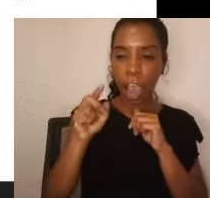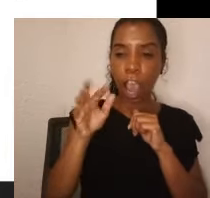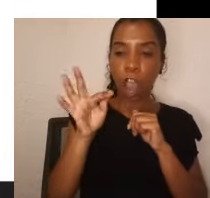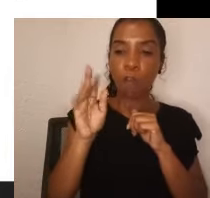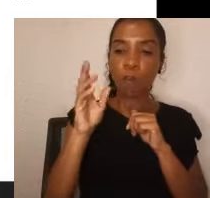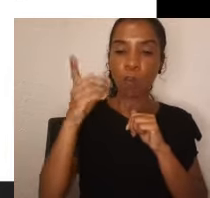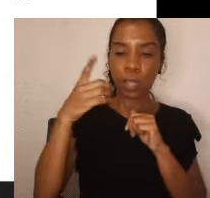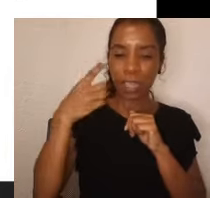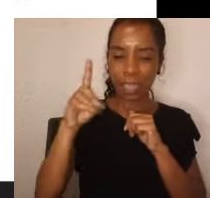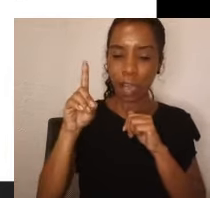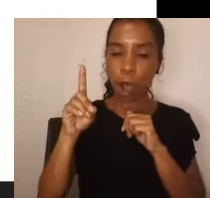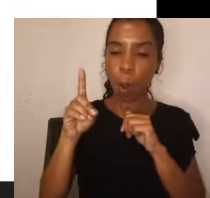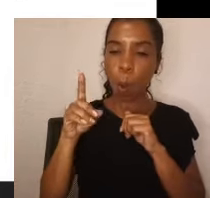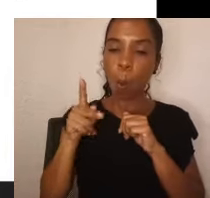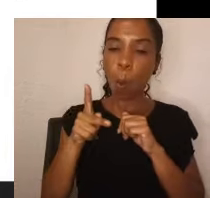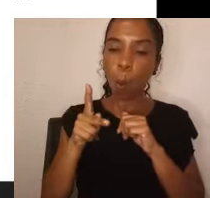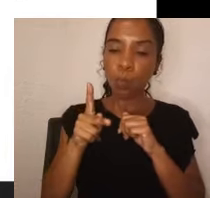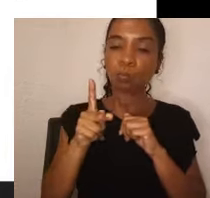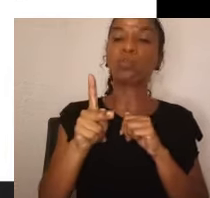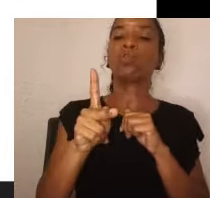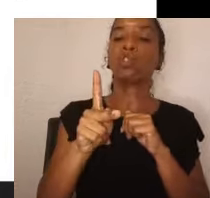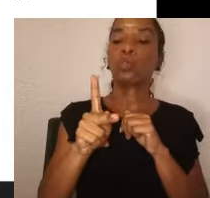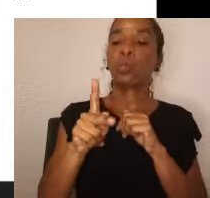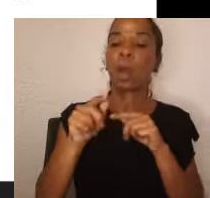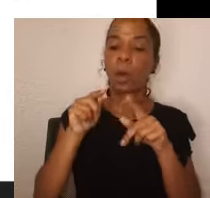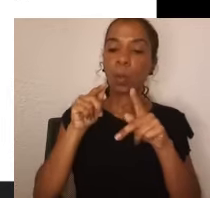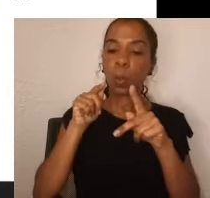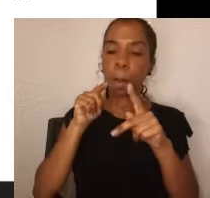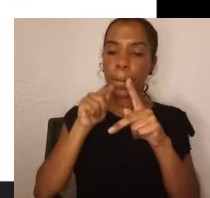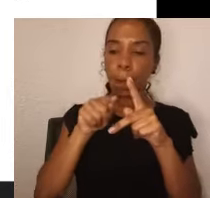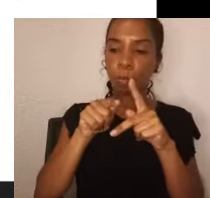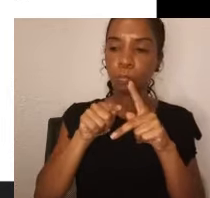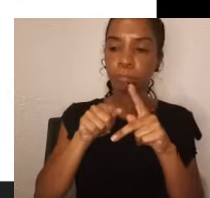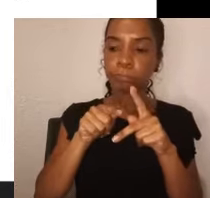no ponto, no caso aqui, no x igual a 1.